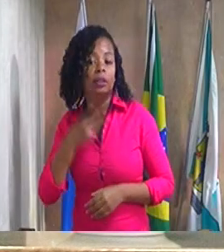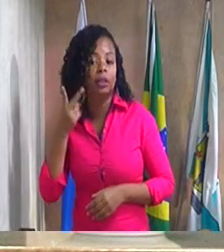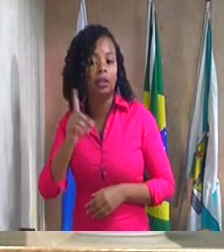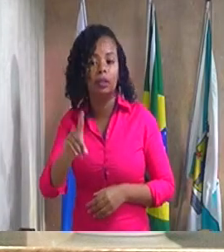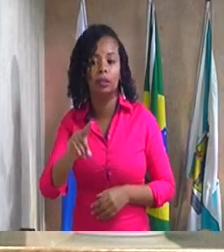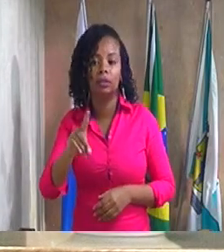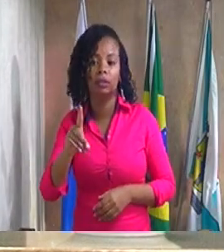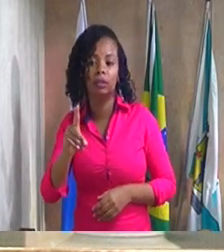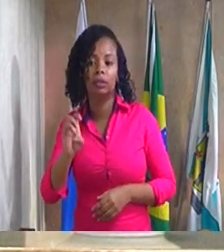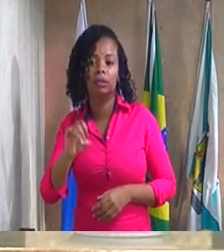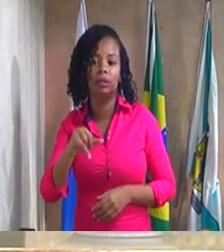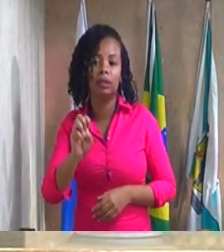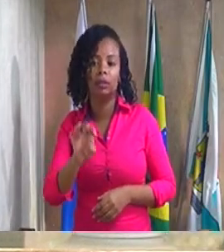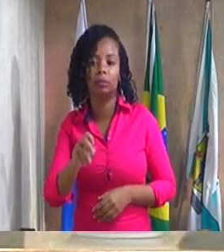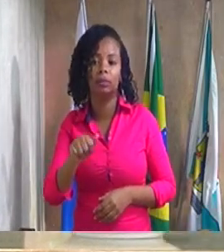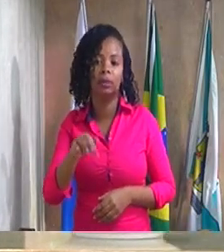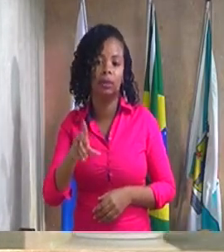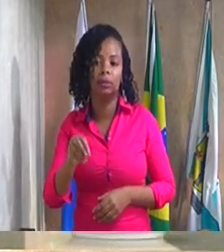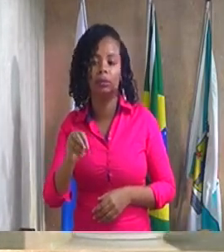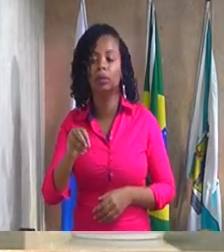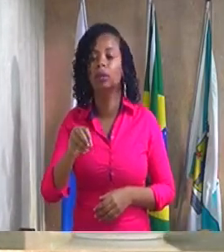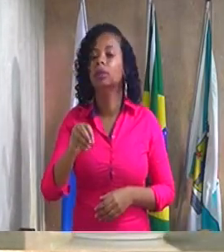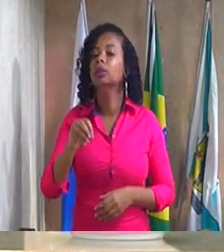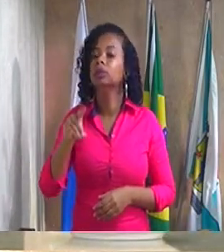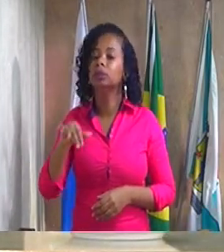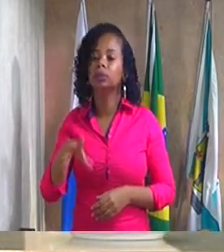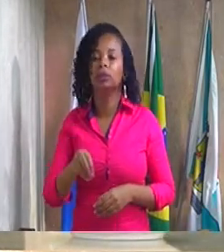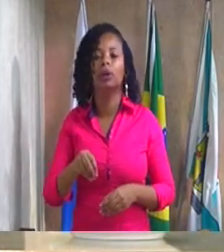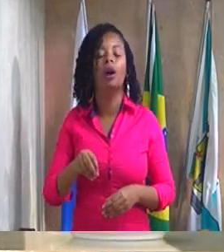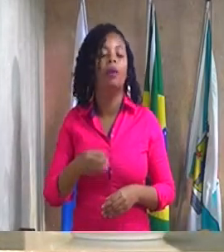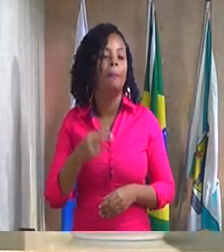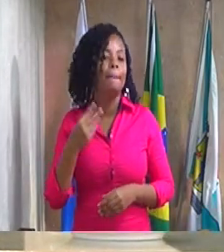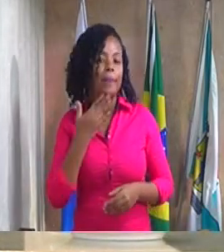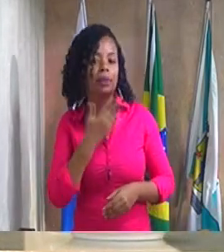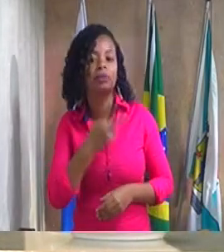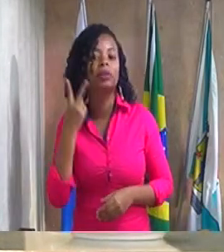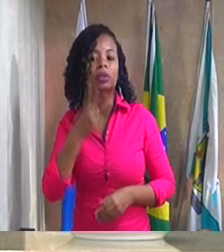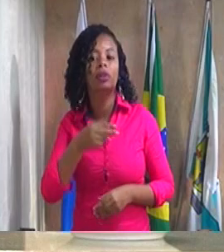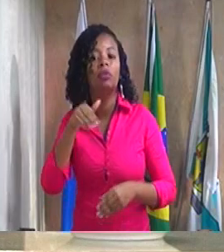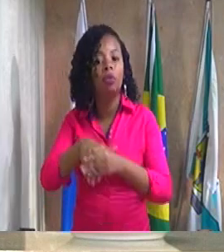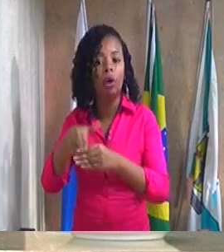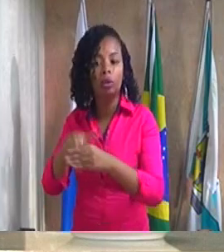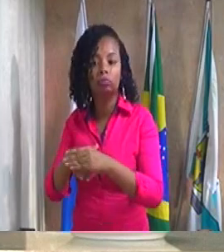senhores vereadores que votem no painel eletrônico, por favor.